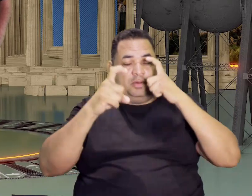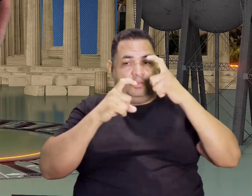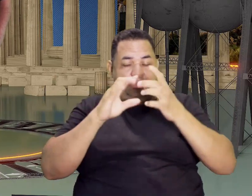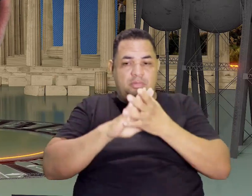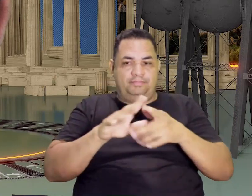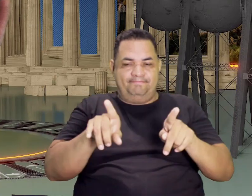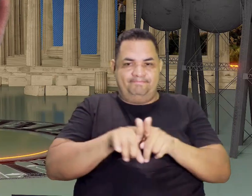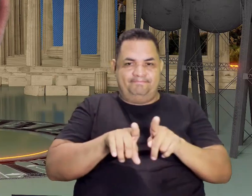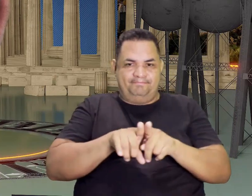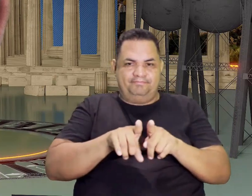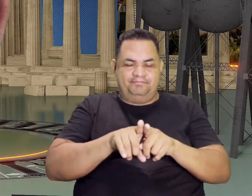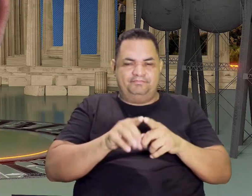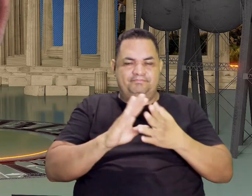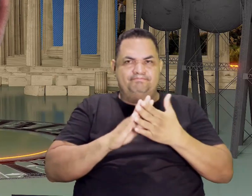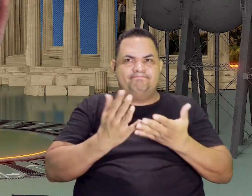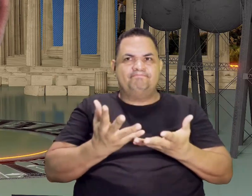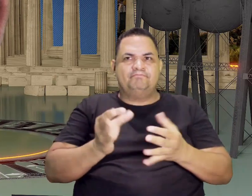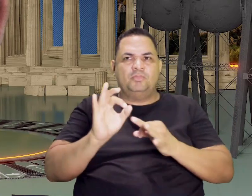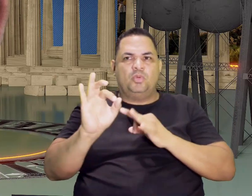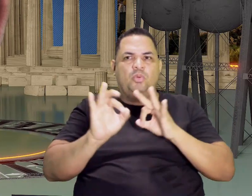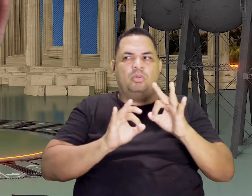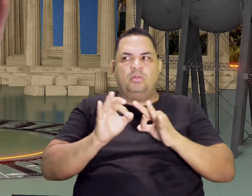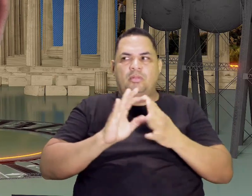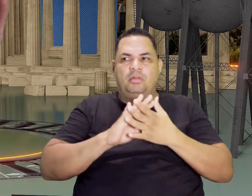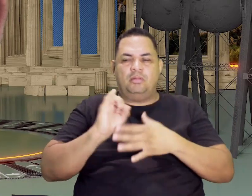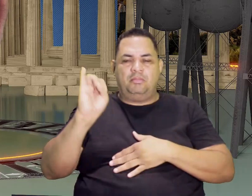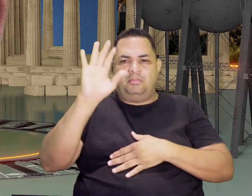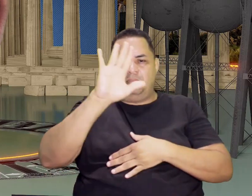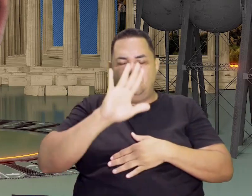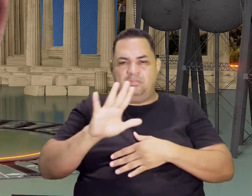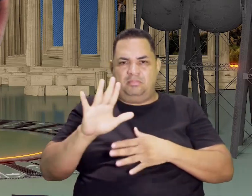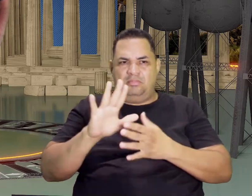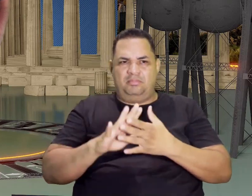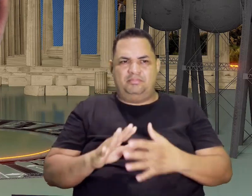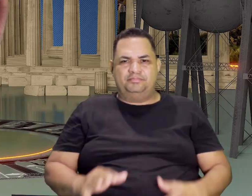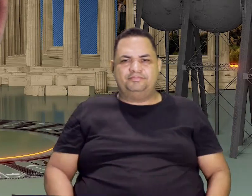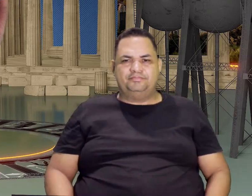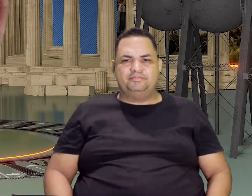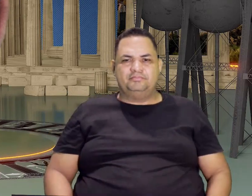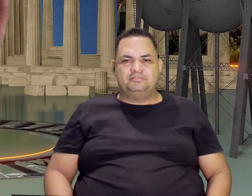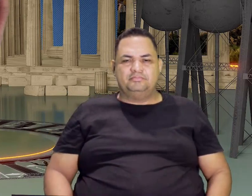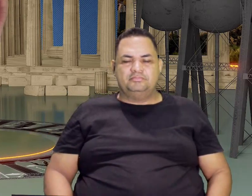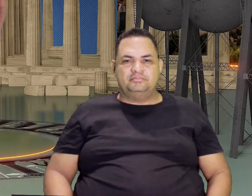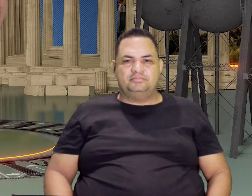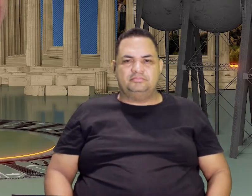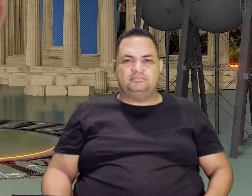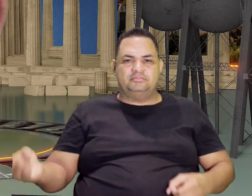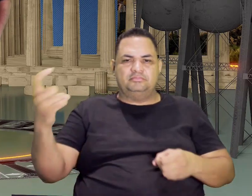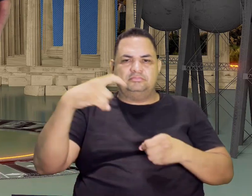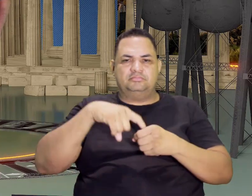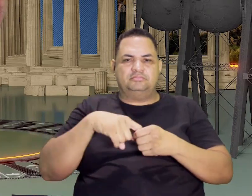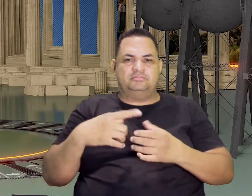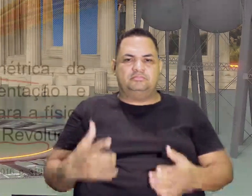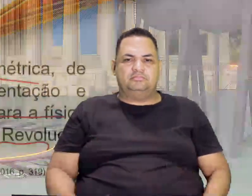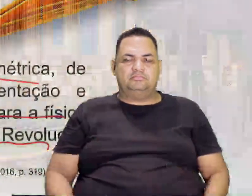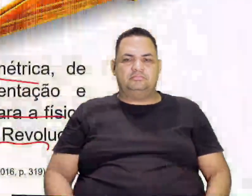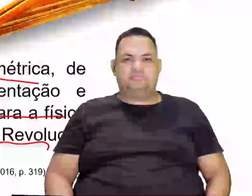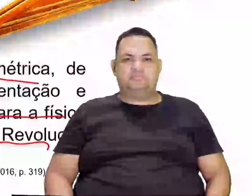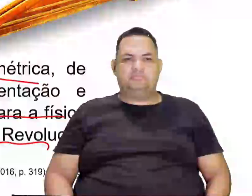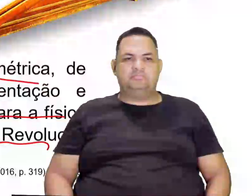perspectiva. Cria uma imagem assim, assim, assado, nessa linhagem, né? Então, vamos lá, olha aí, voltando.